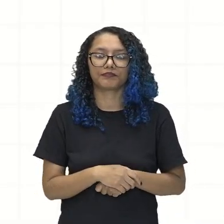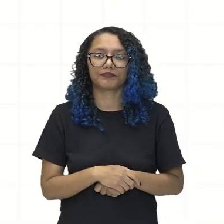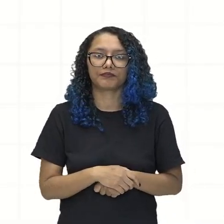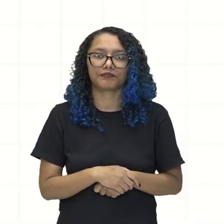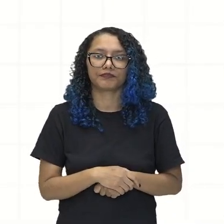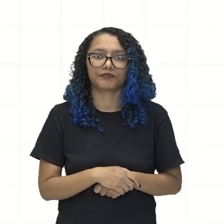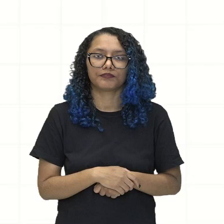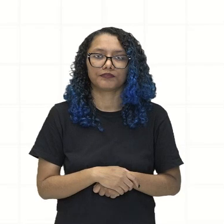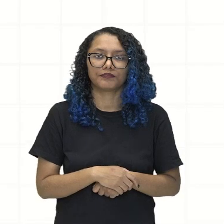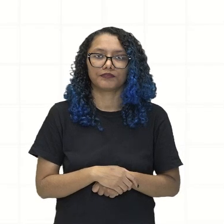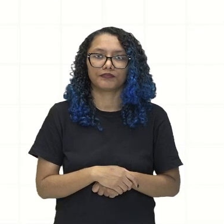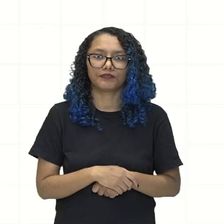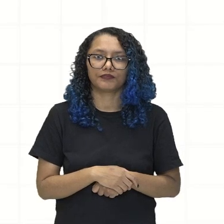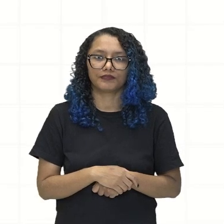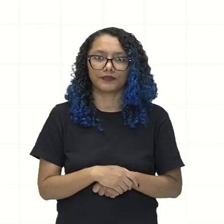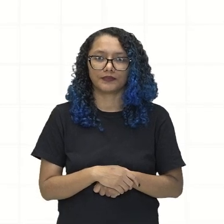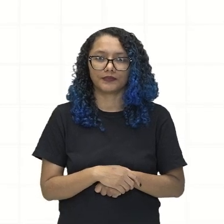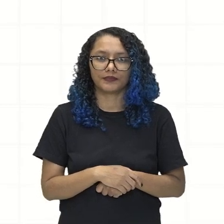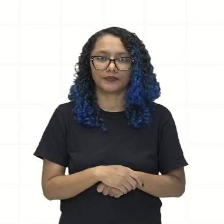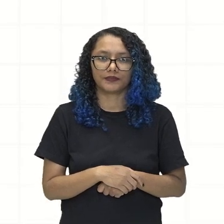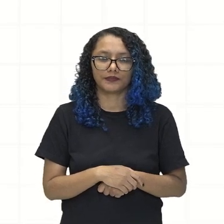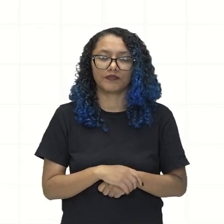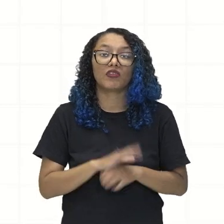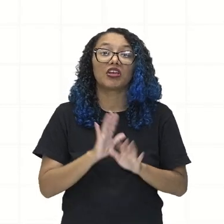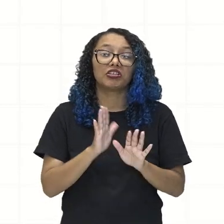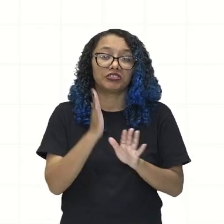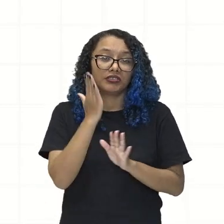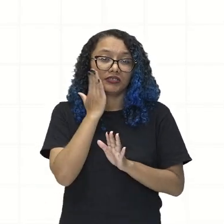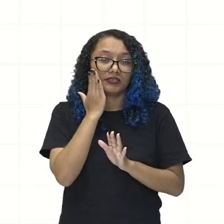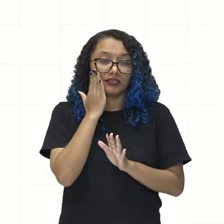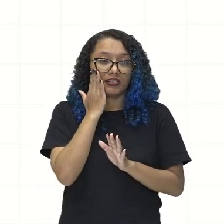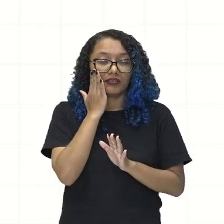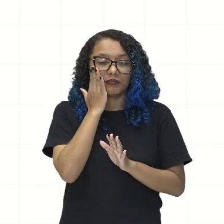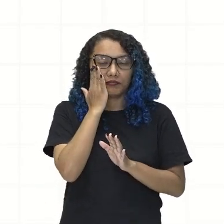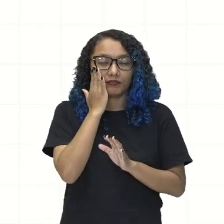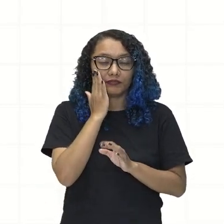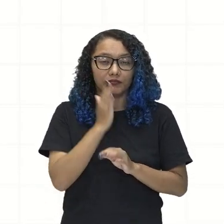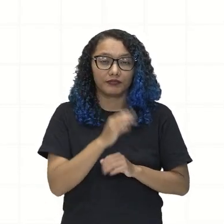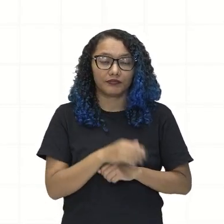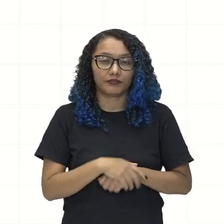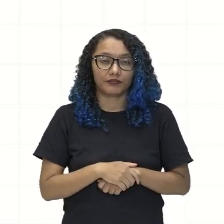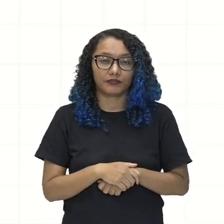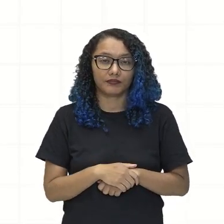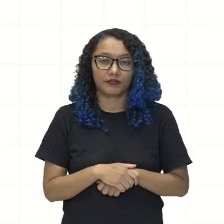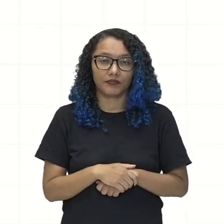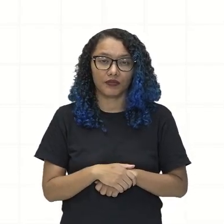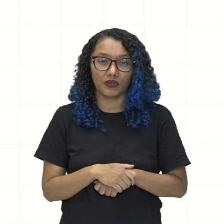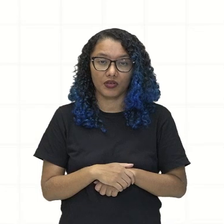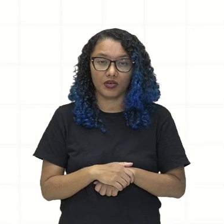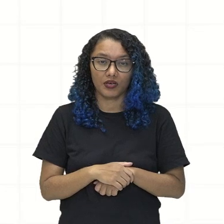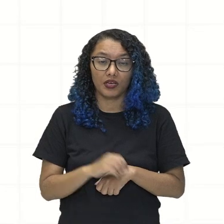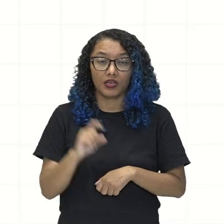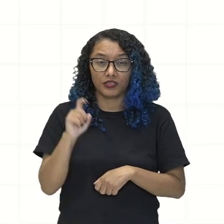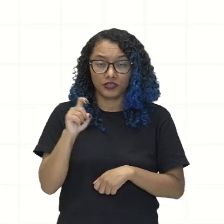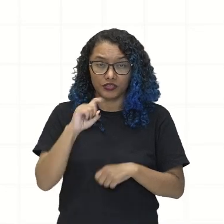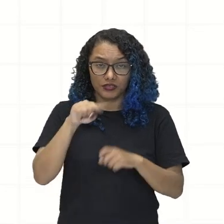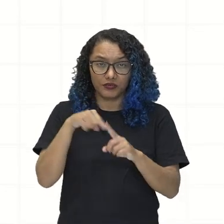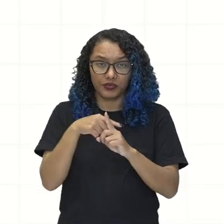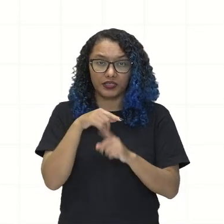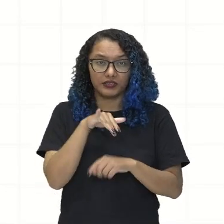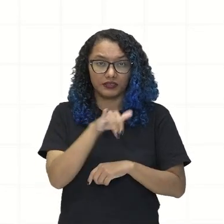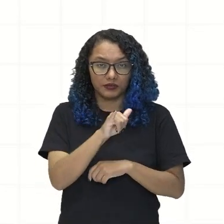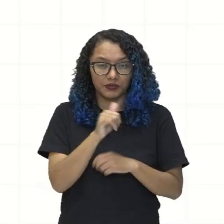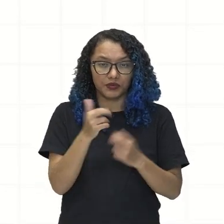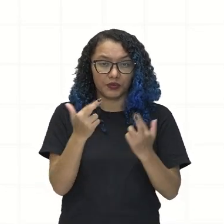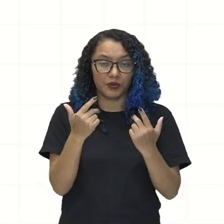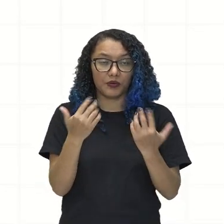de 44 veículos, então eu já sei, olha, que a primeira situação aqui é que X mais